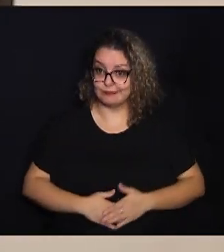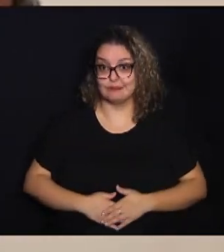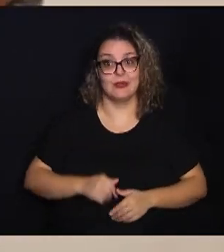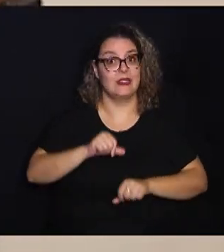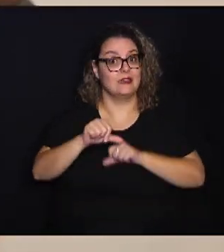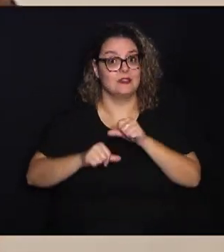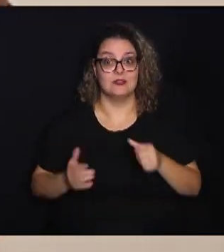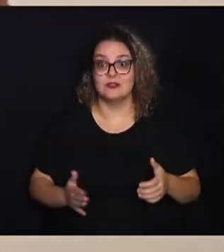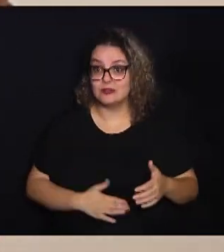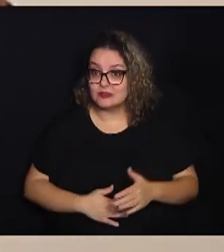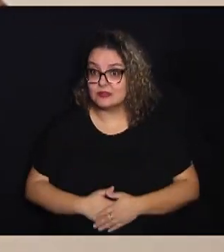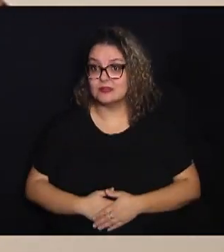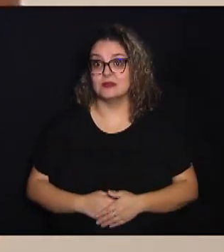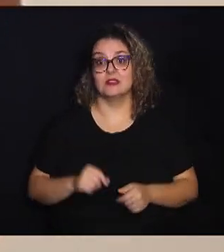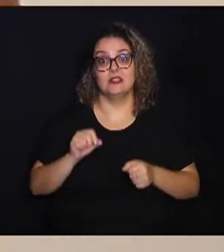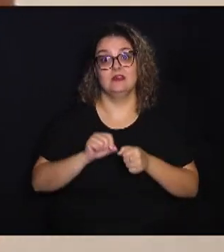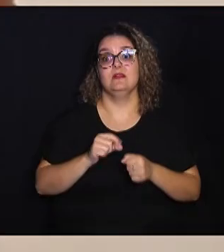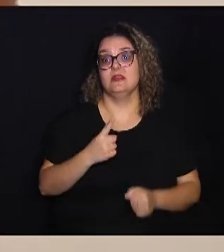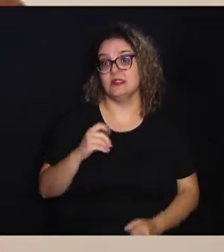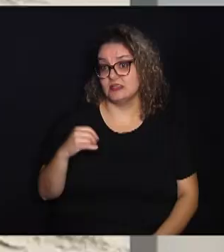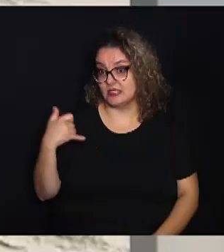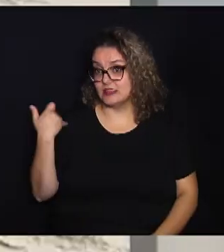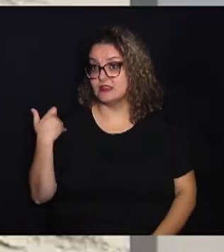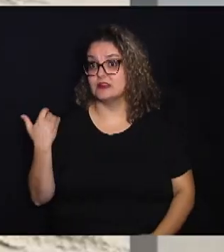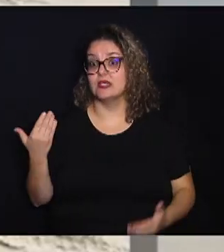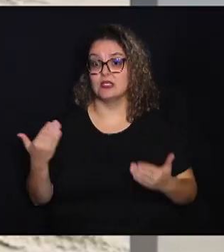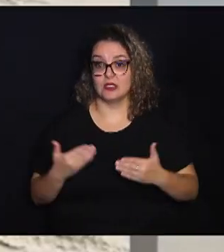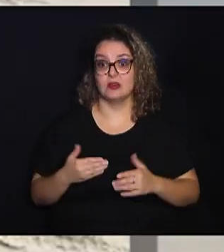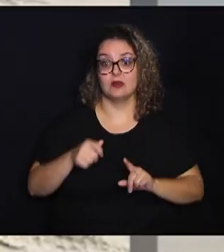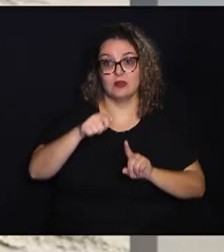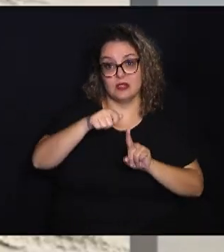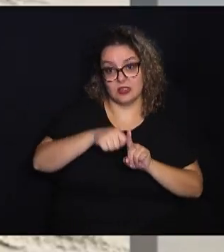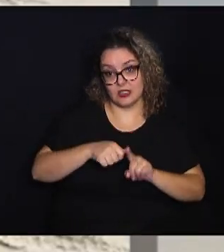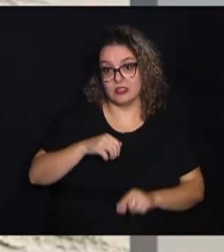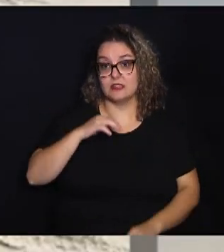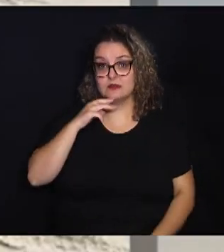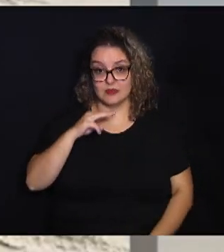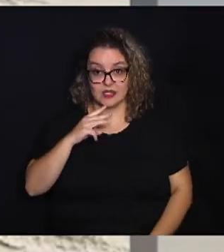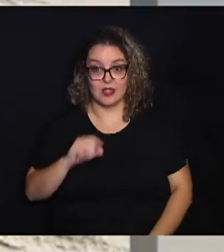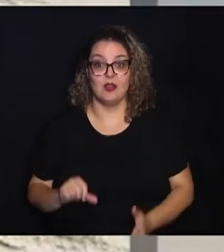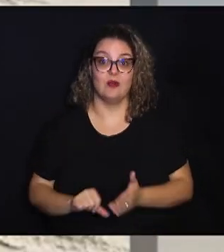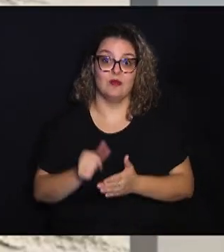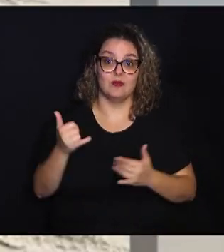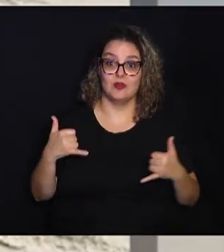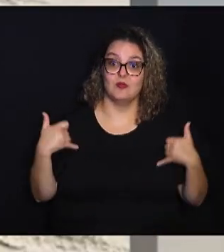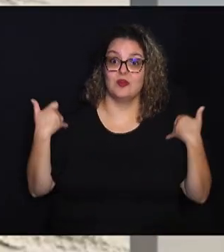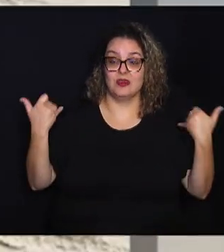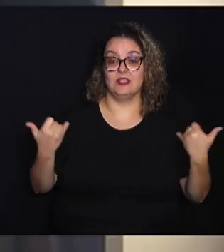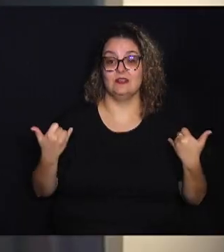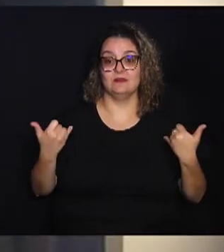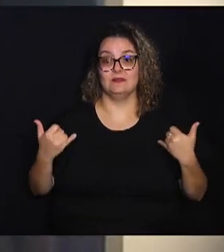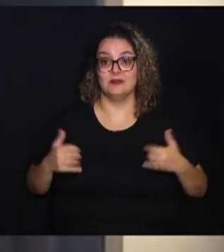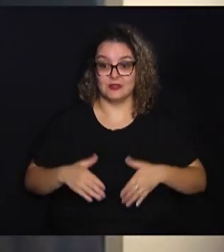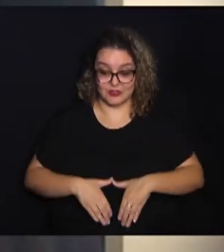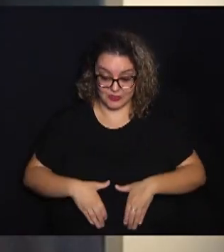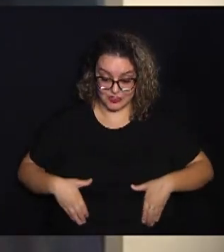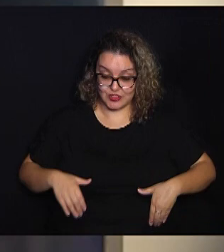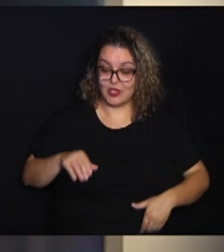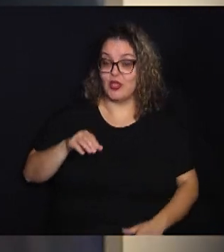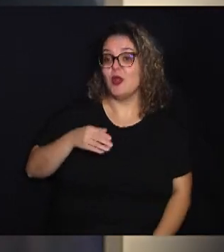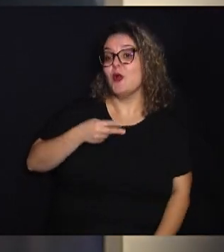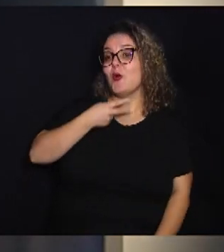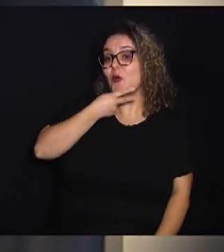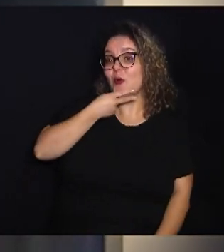fralda. Pedro fez 10 anos agora em março e foi o nosso primeiro aniversário de cueca. Uma coisa que